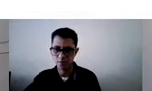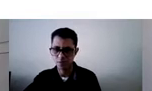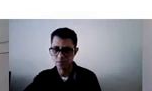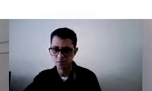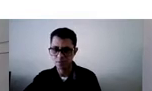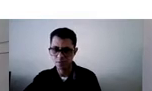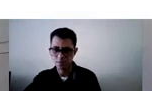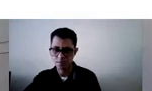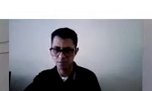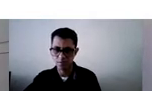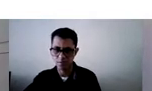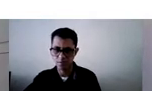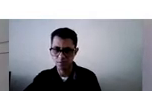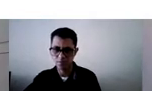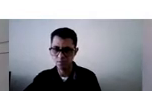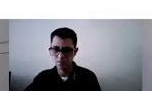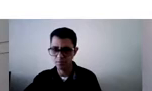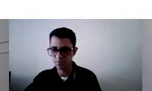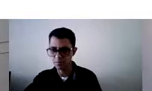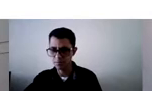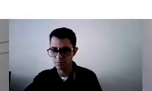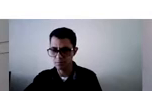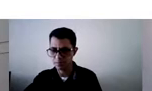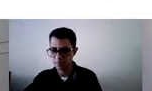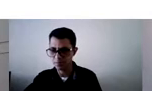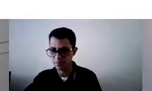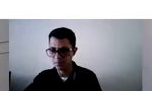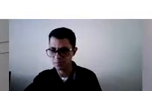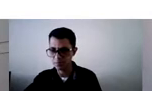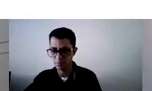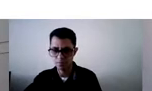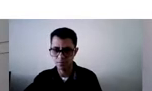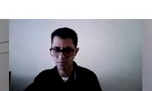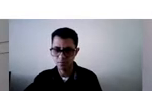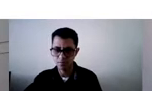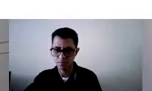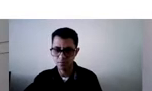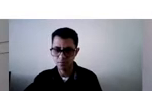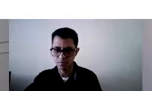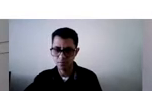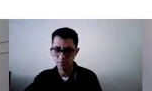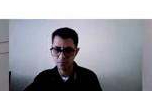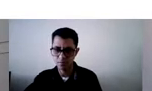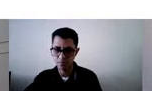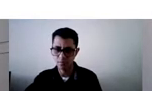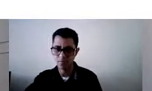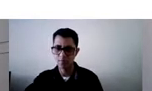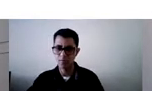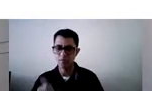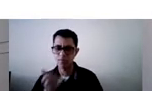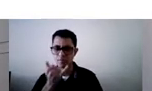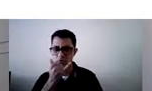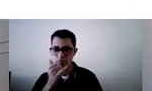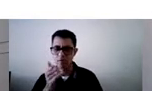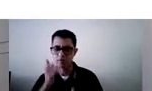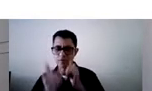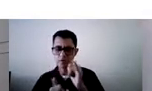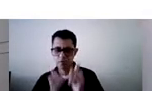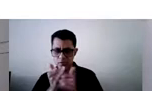Achei, ok. Consegui voltar. Gente, hoje está meio travando aqui, desculpa, tá?